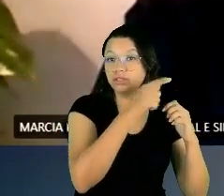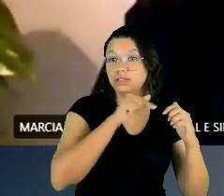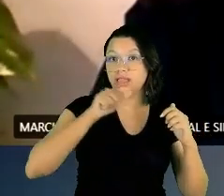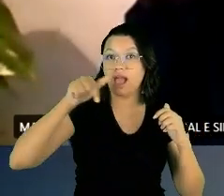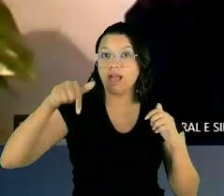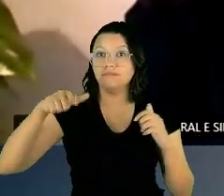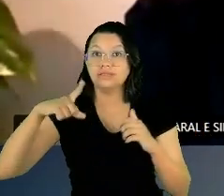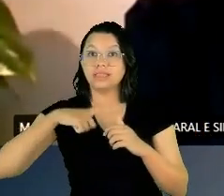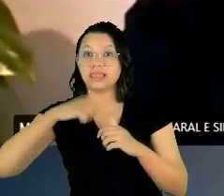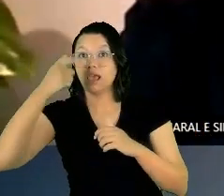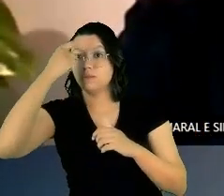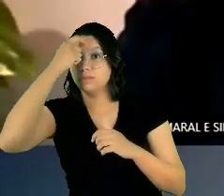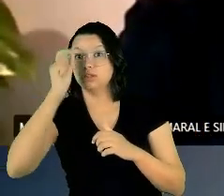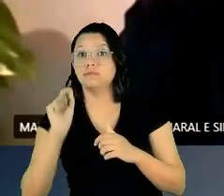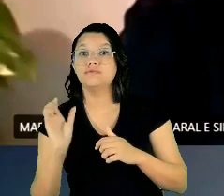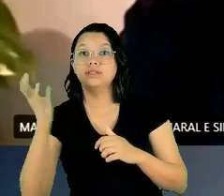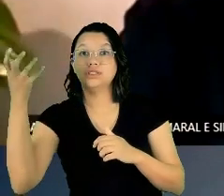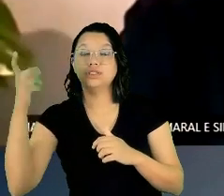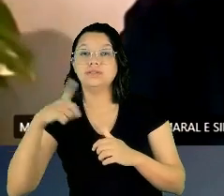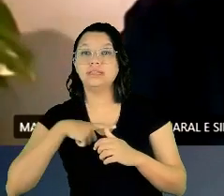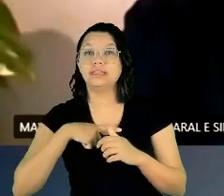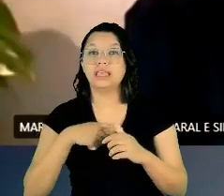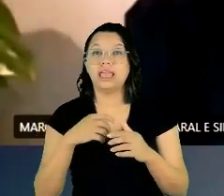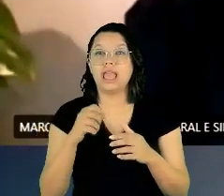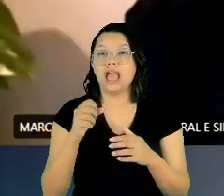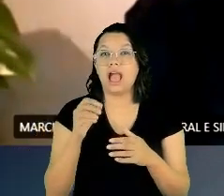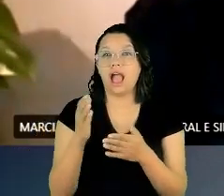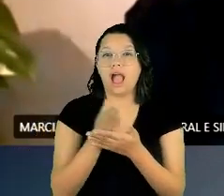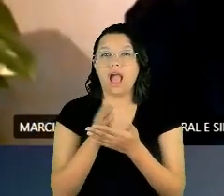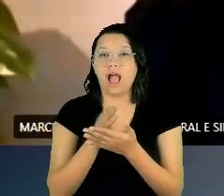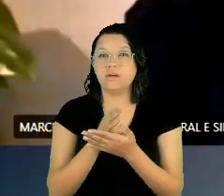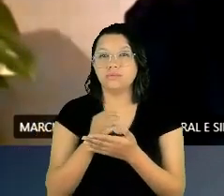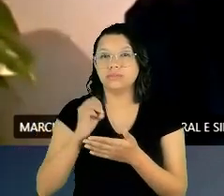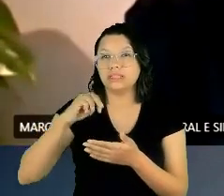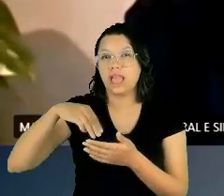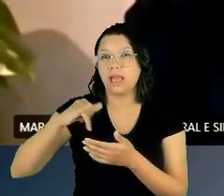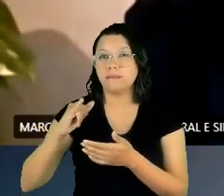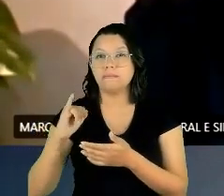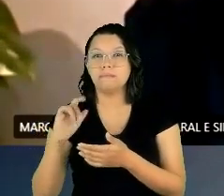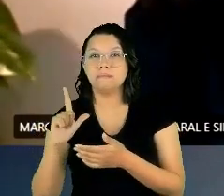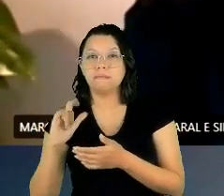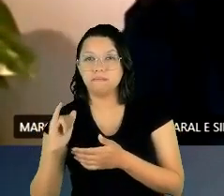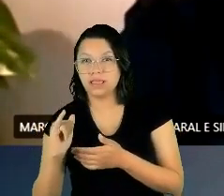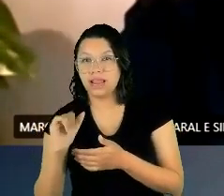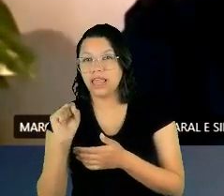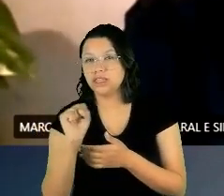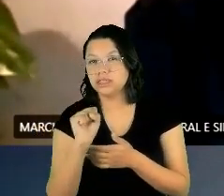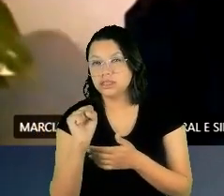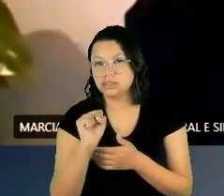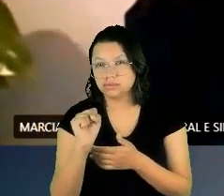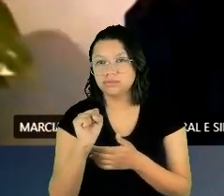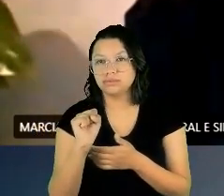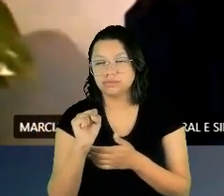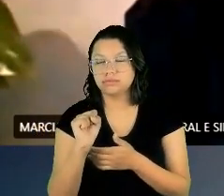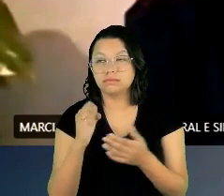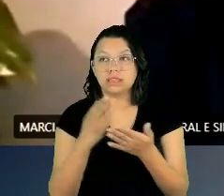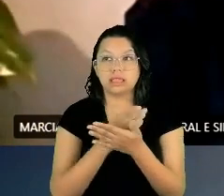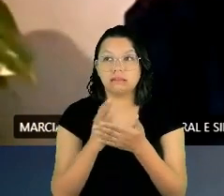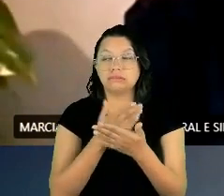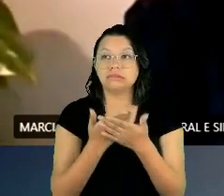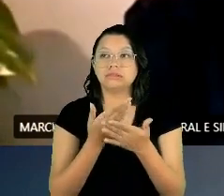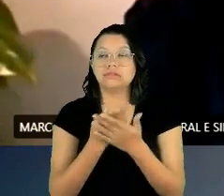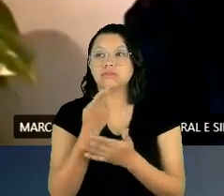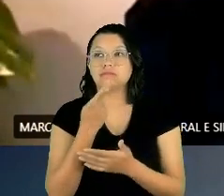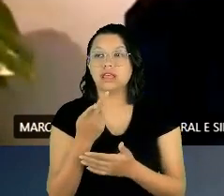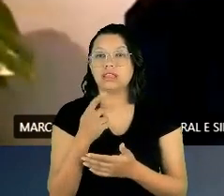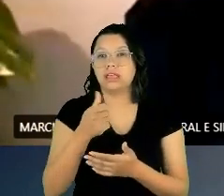você e você tomar a consciência do que foi decidido, tem um delay de milissegundos, alguns milissegundos, alguns